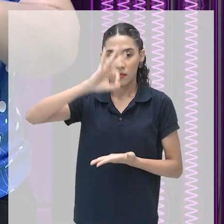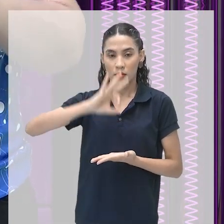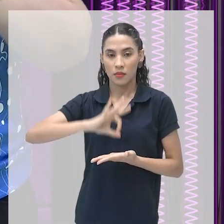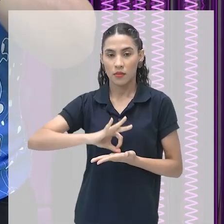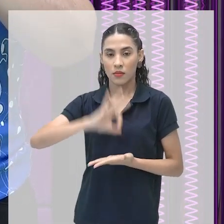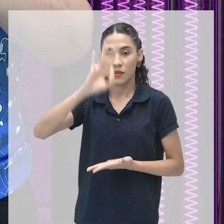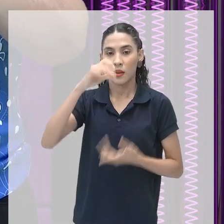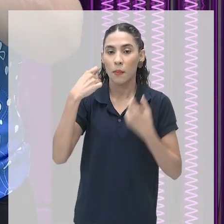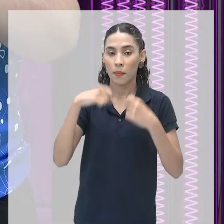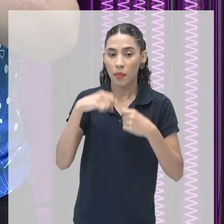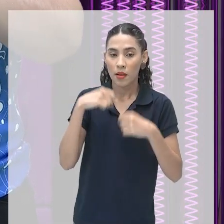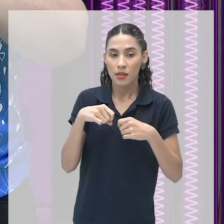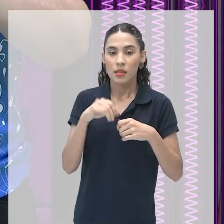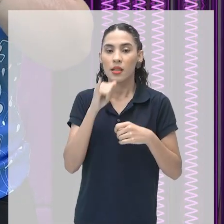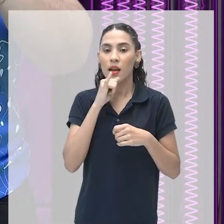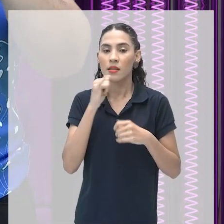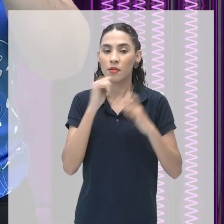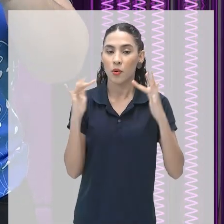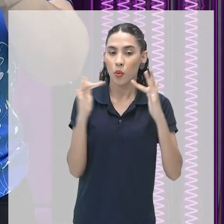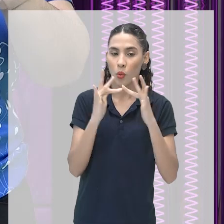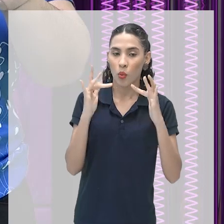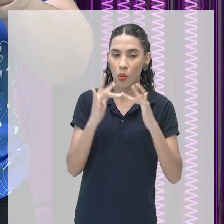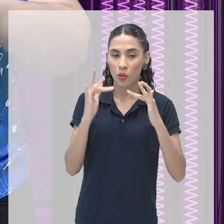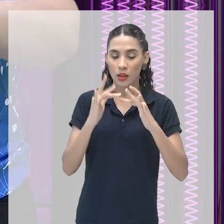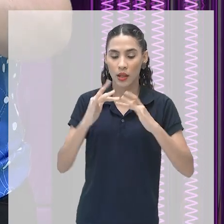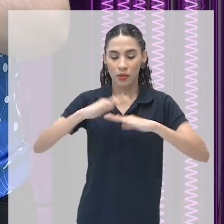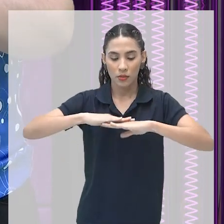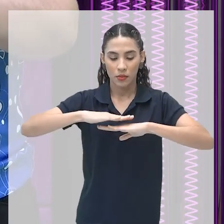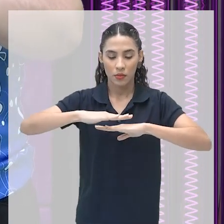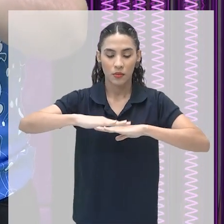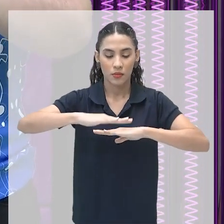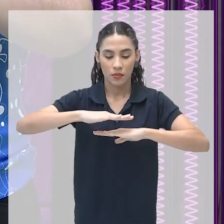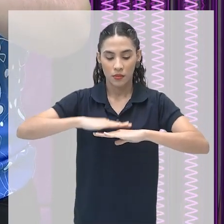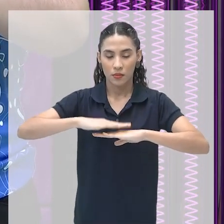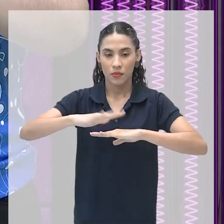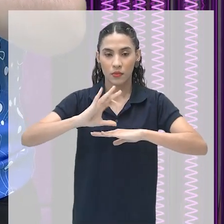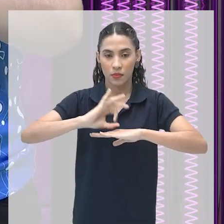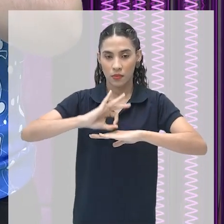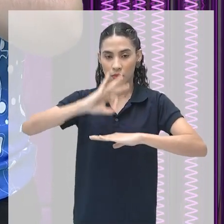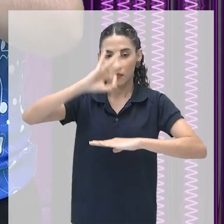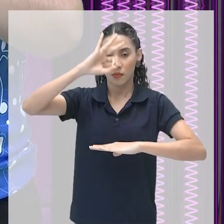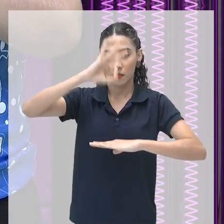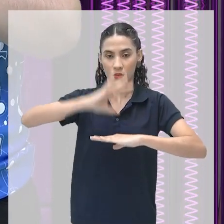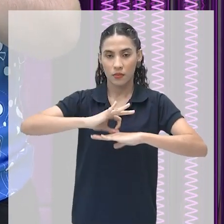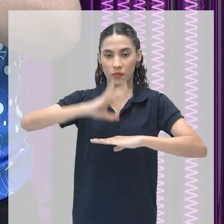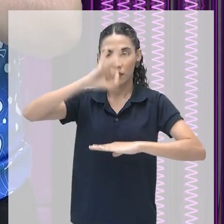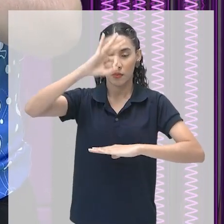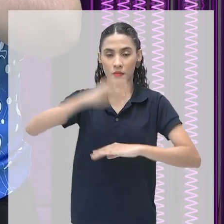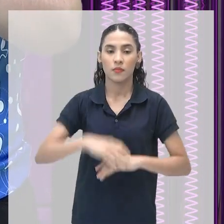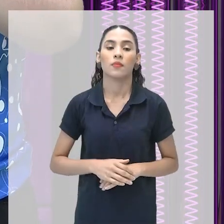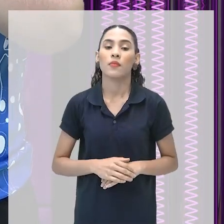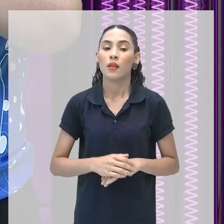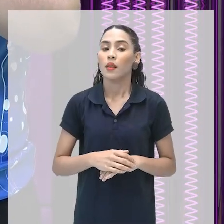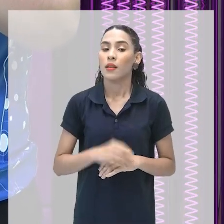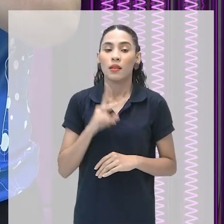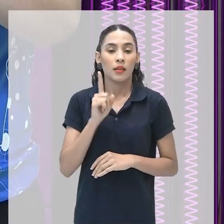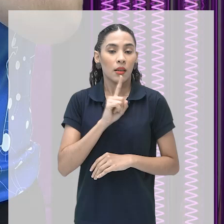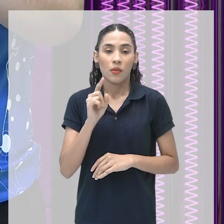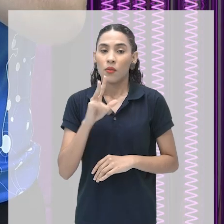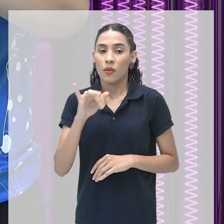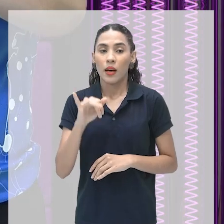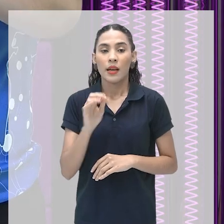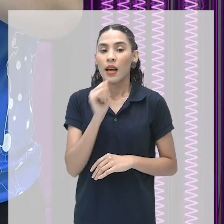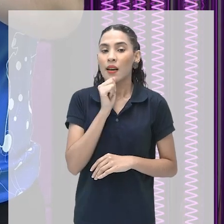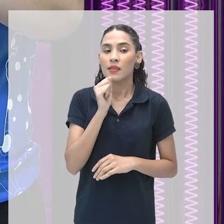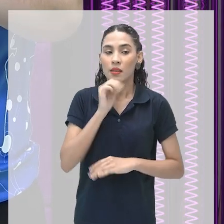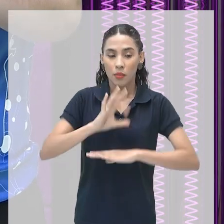ser perpendicular ao chão, digamos assim, né? Tem que ser perpendicular ao chão, tem que ser retinho. Você não vai poder fazer